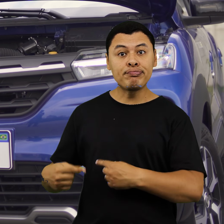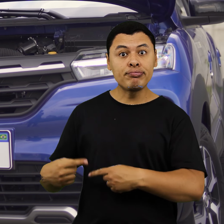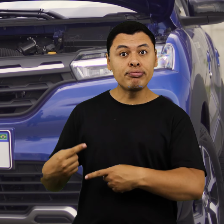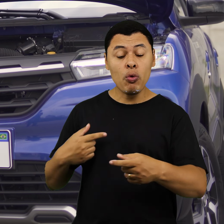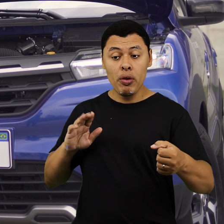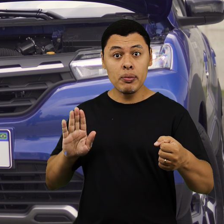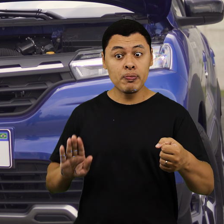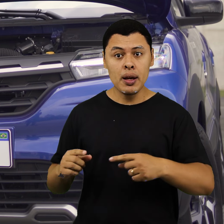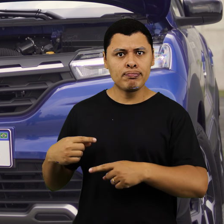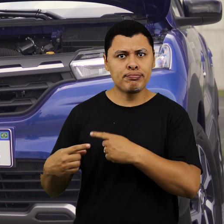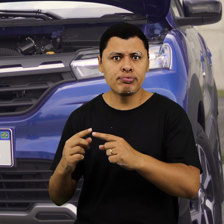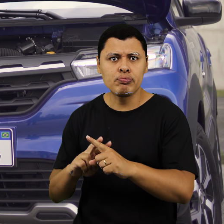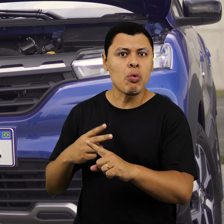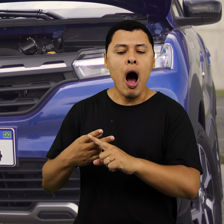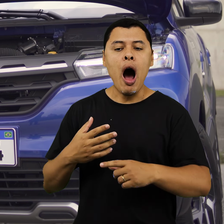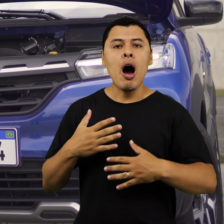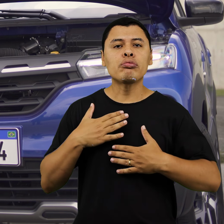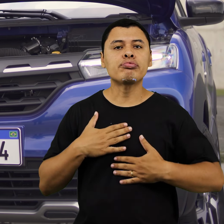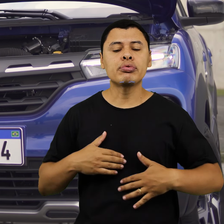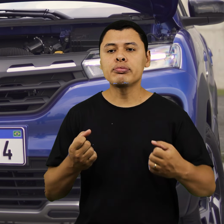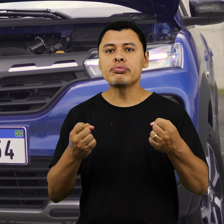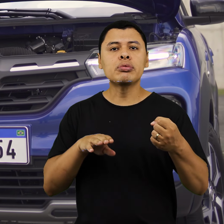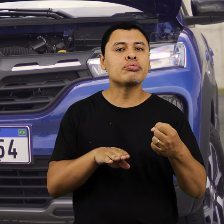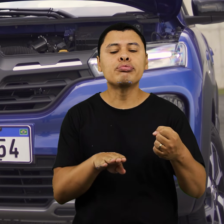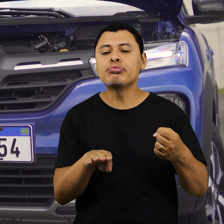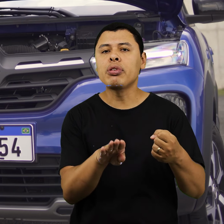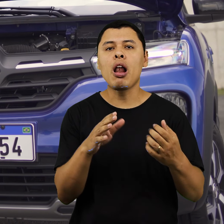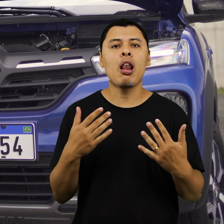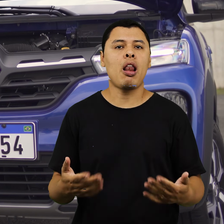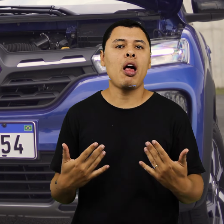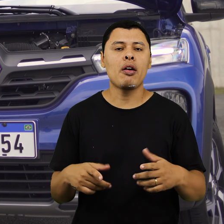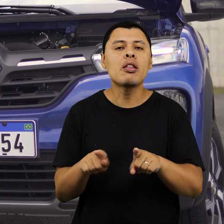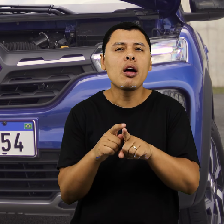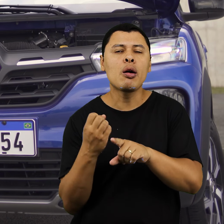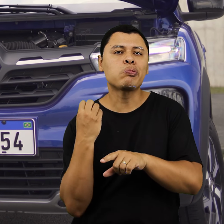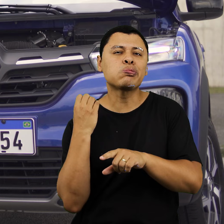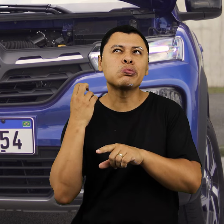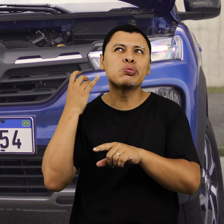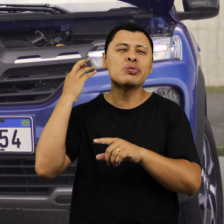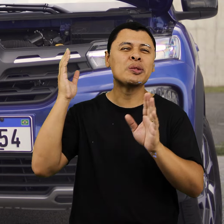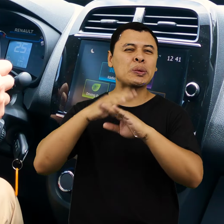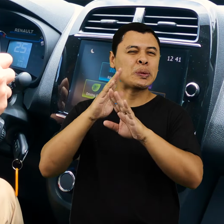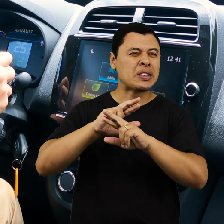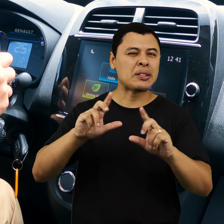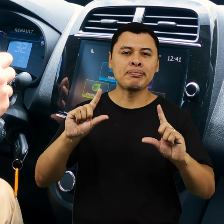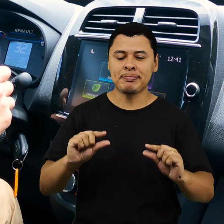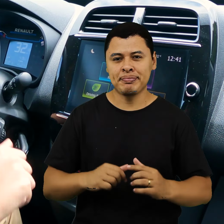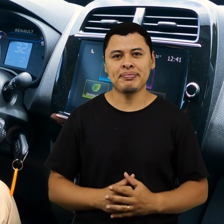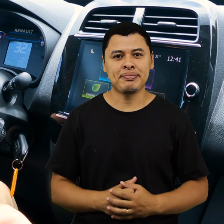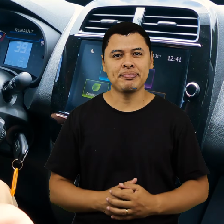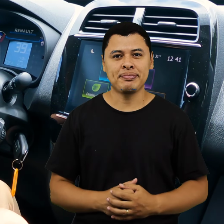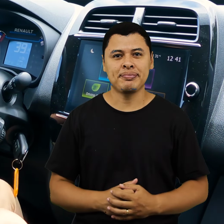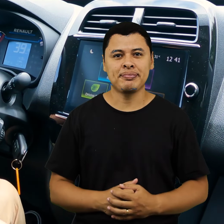busca a carga de novo, ele trabalha de forma mais aliviada e ajuda aí o motor a trabalhar mais livre, reduzindo emissões e um pouquinho o consumo também.